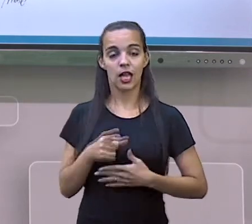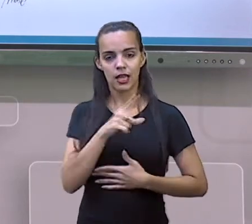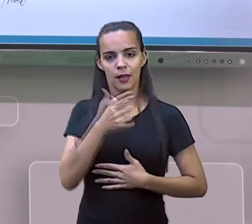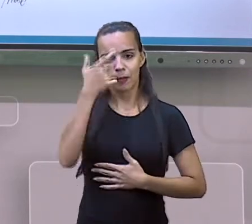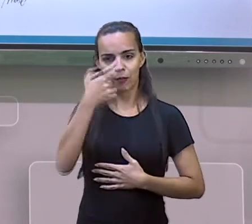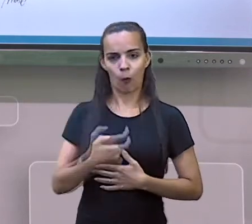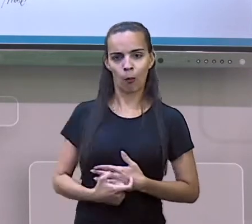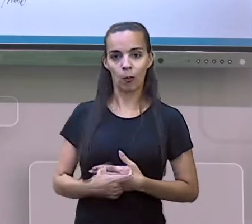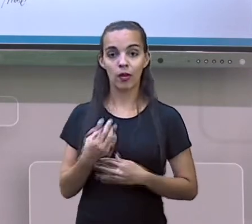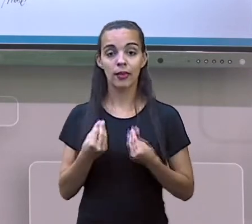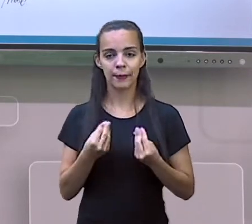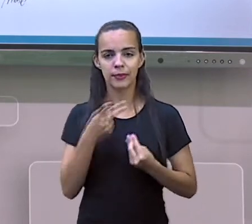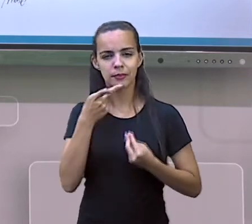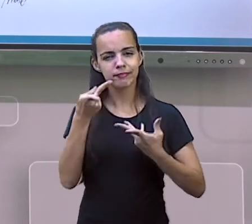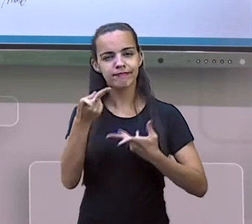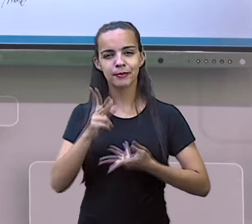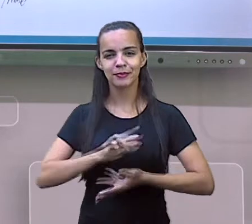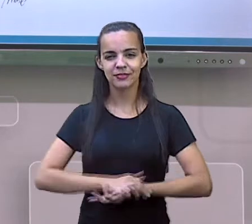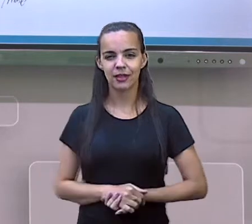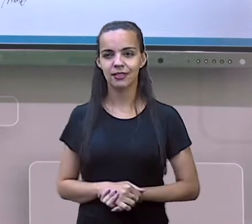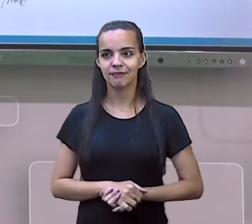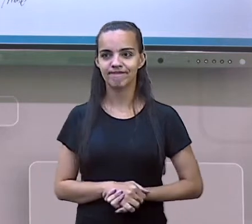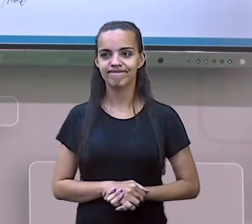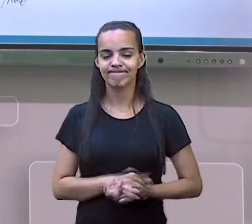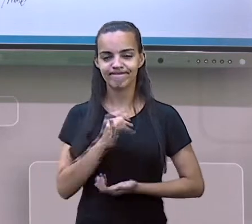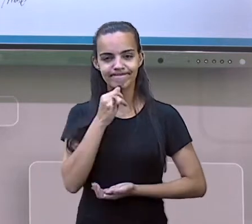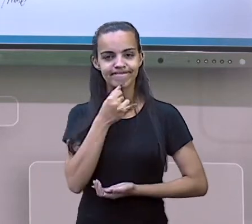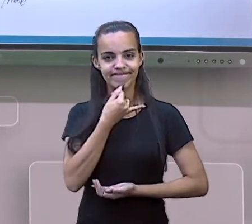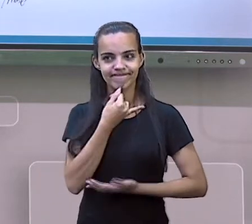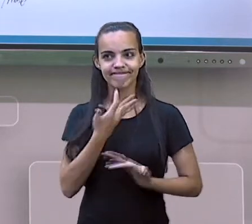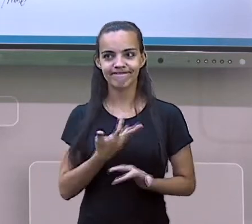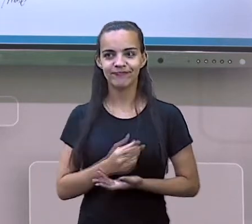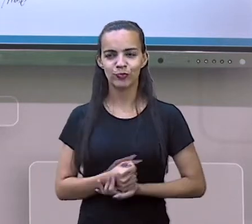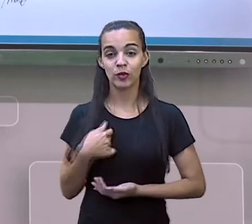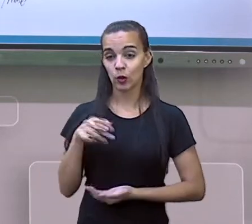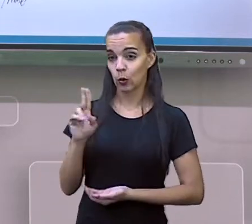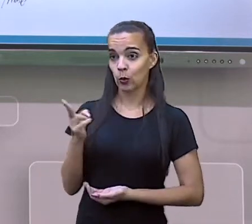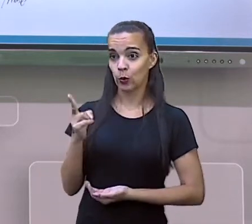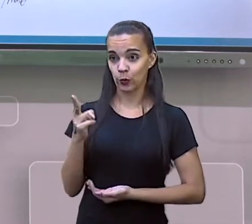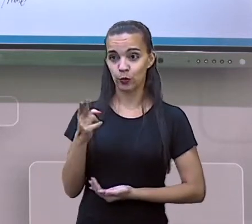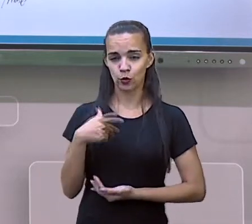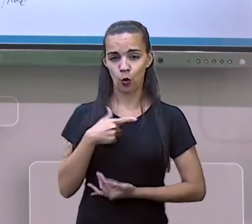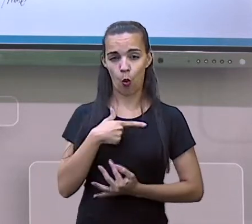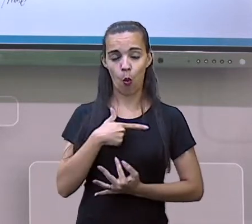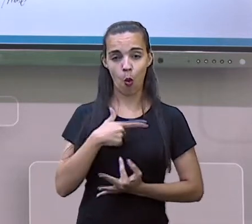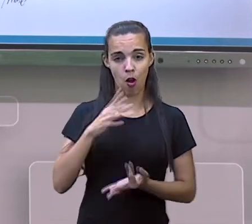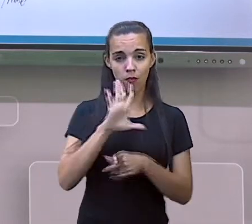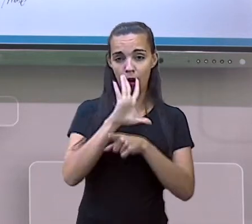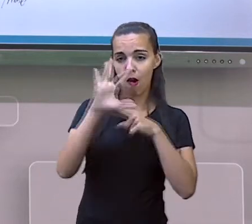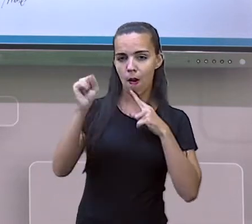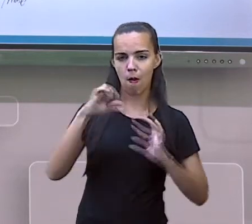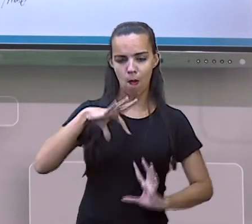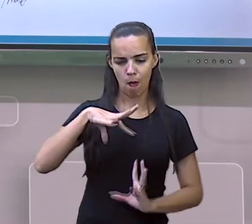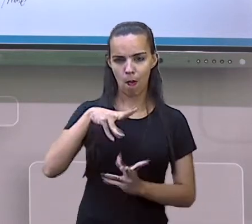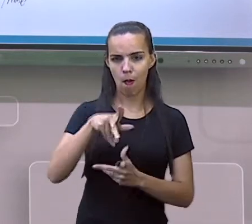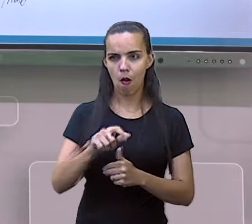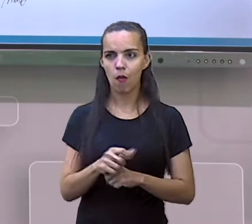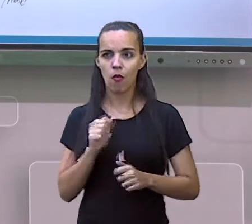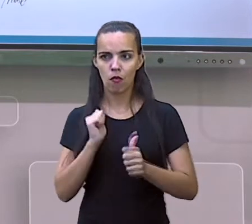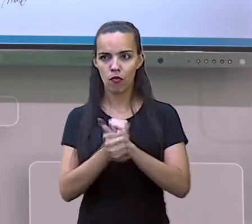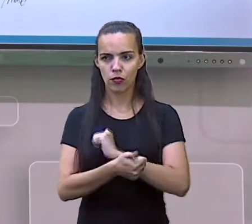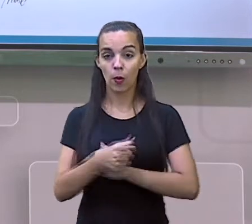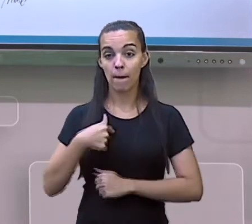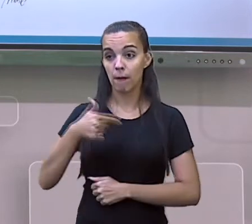comportamento aqui, né? O corporal. Gente, o Uruguai é campeão mundial de futebol pela